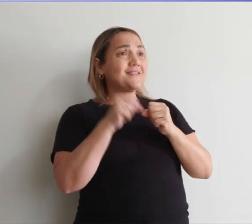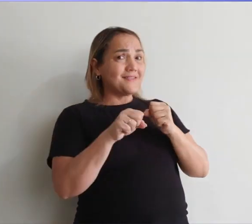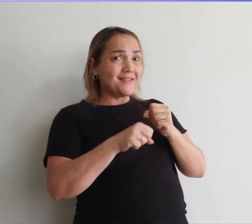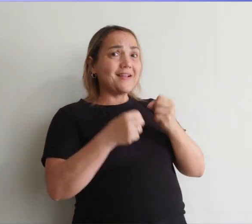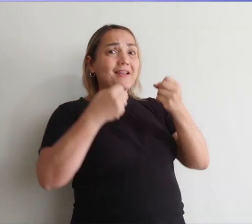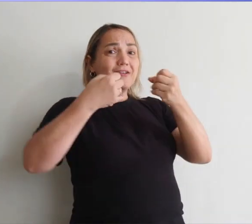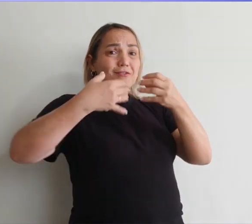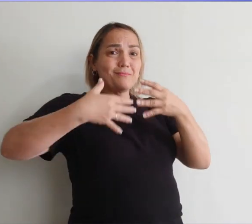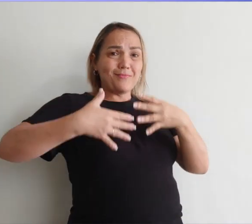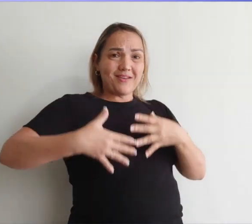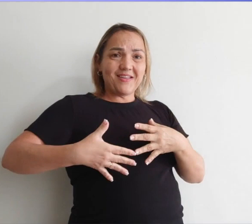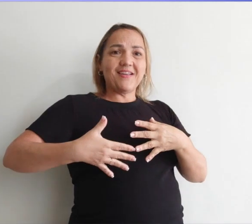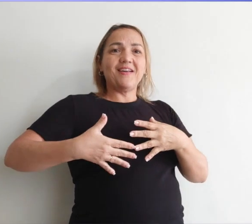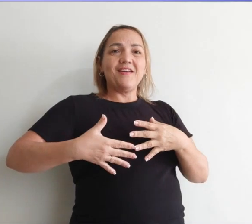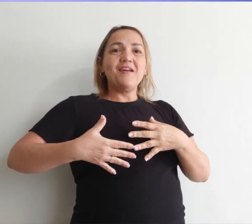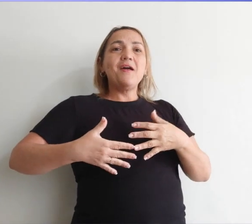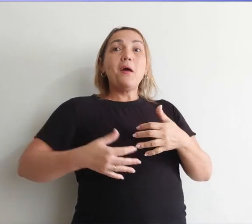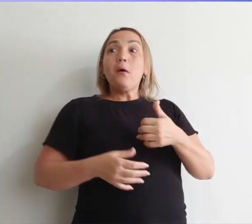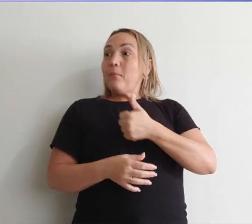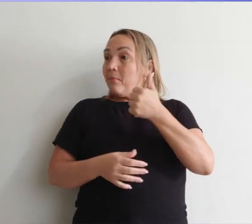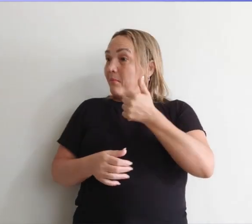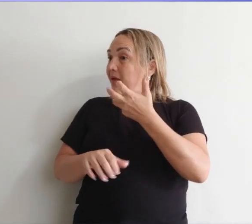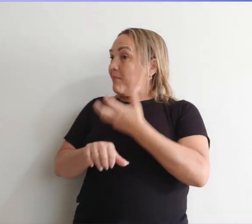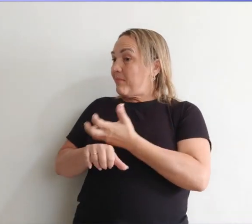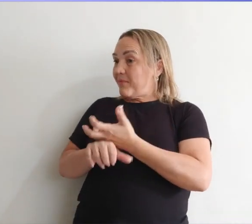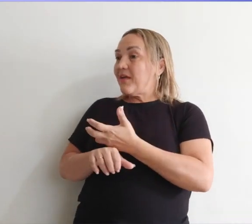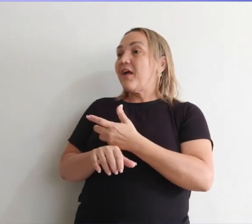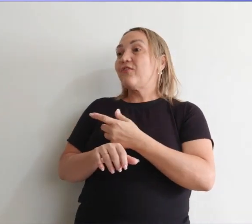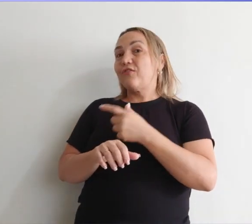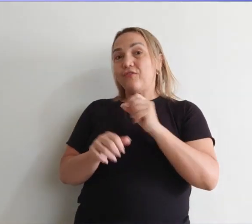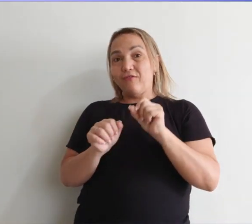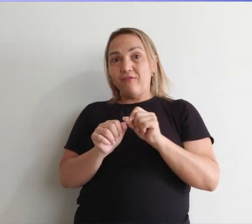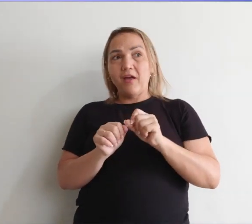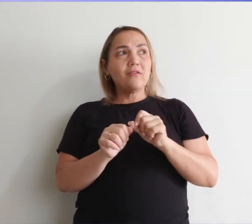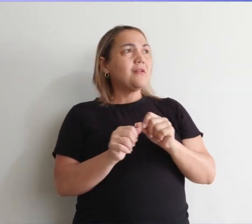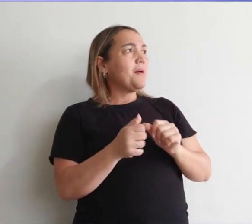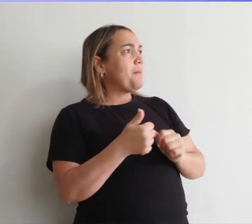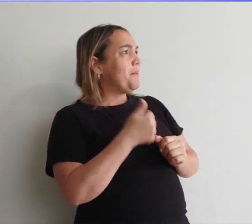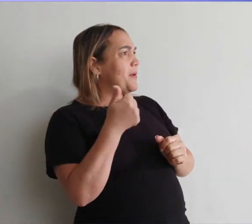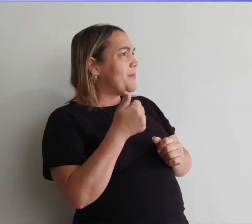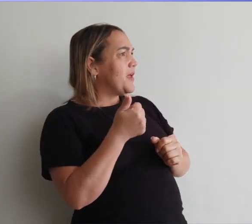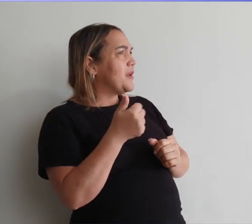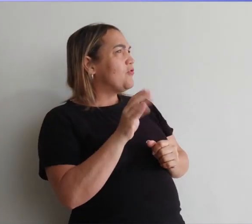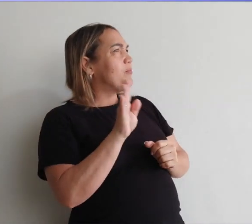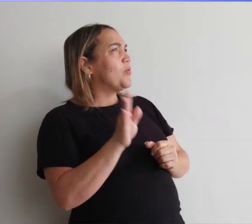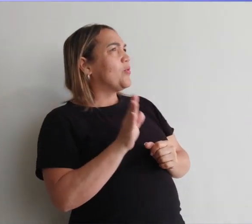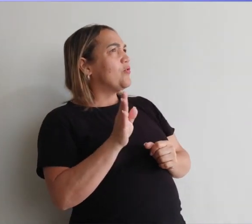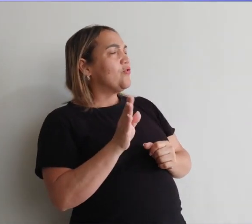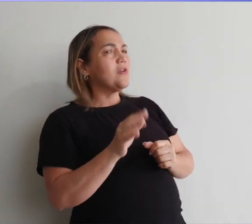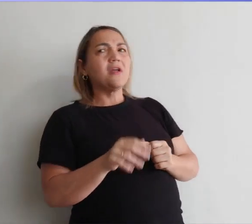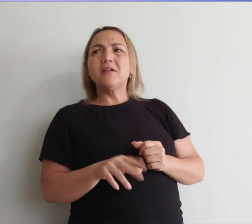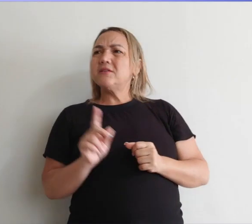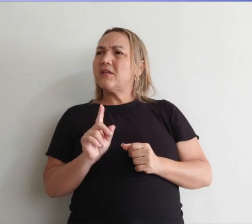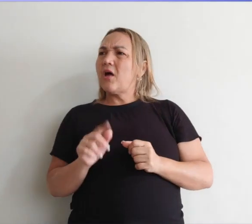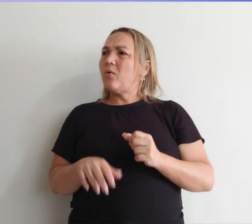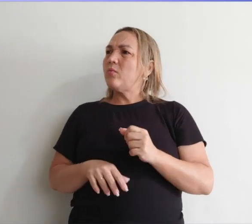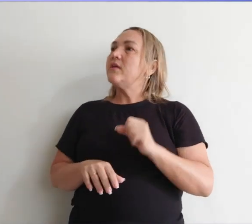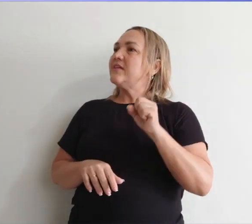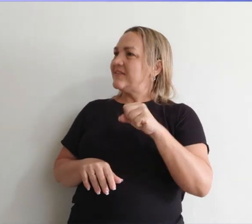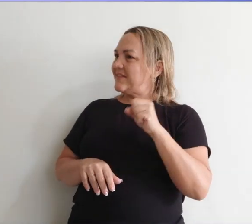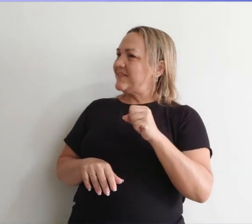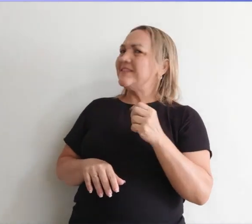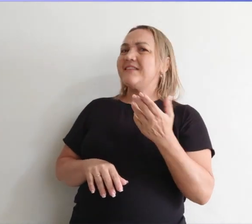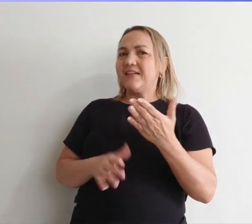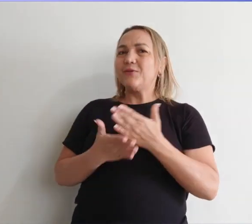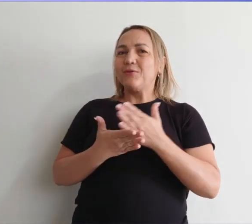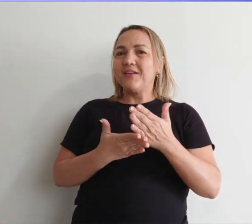explicar muita coisa ali. É uma das primeiras matérias que a gente pega. Não, a primeira de biologia, não. É uma das primeiras. E